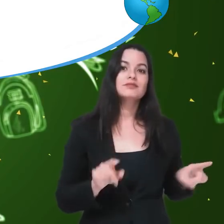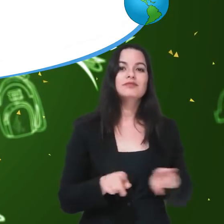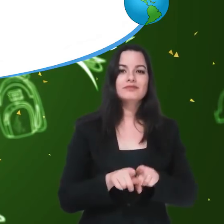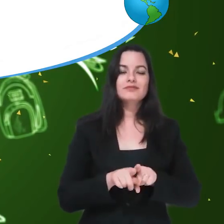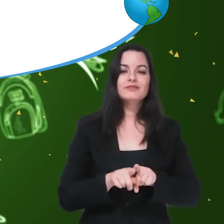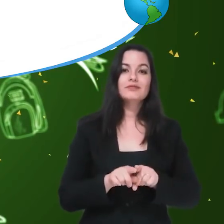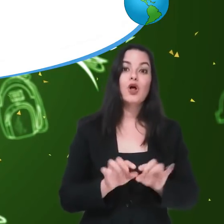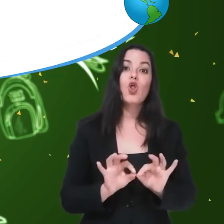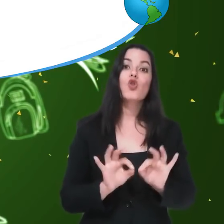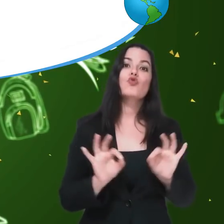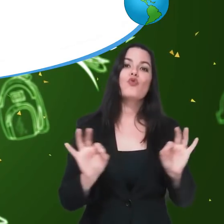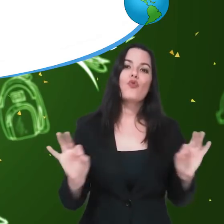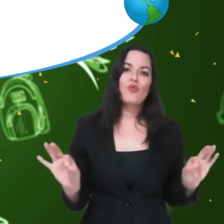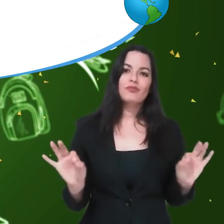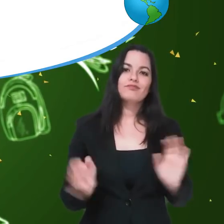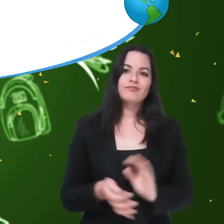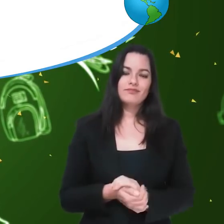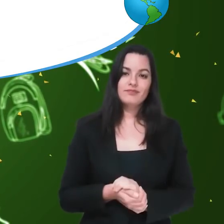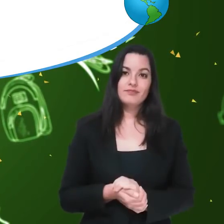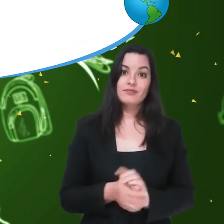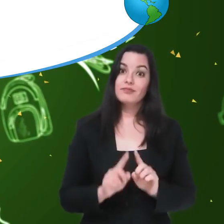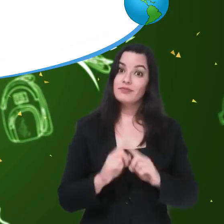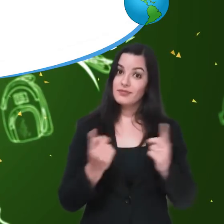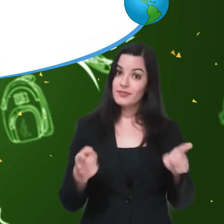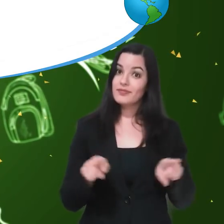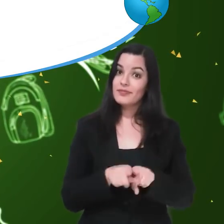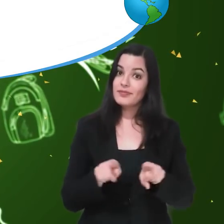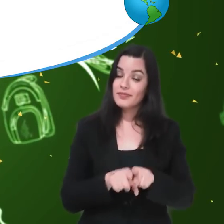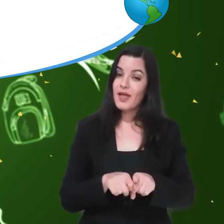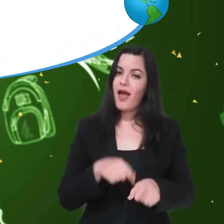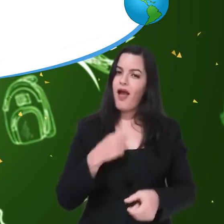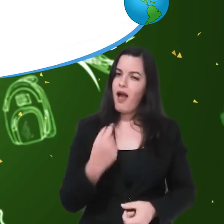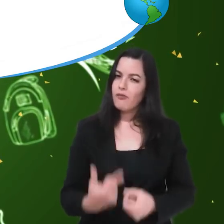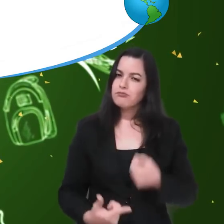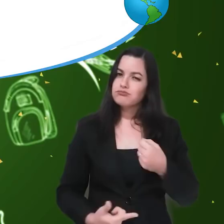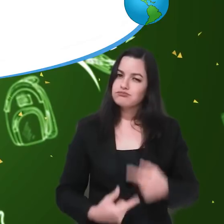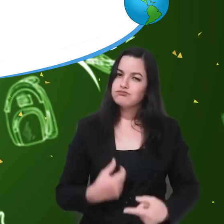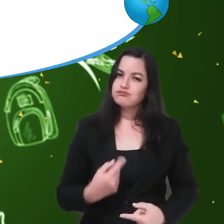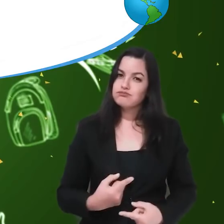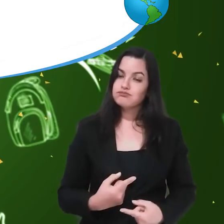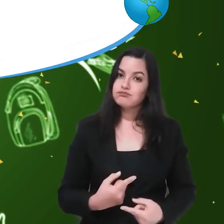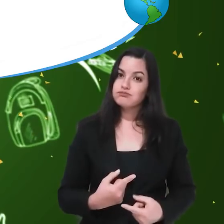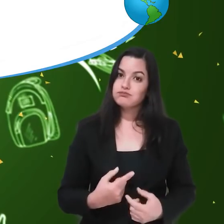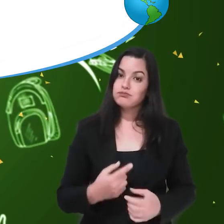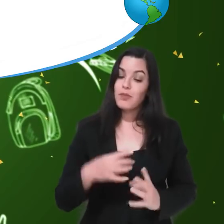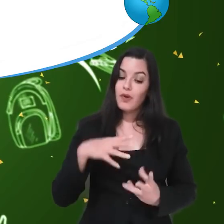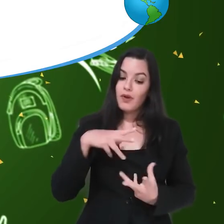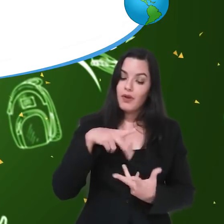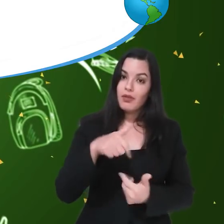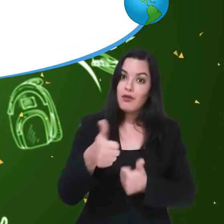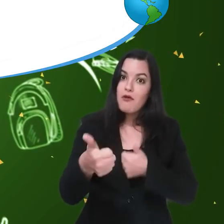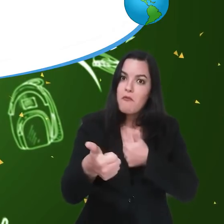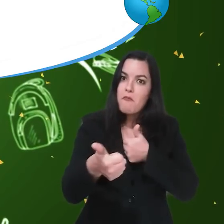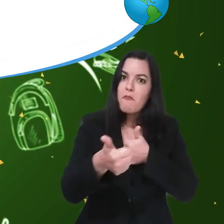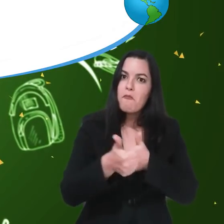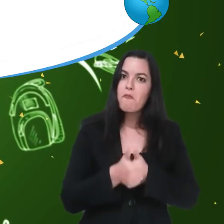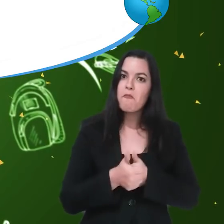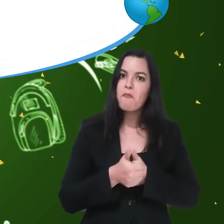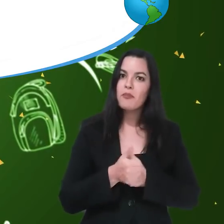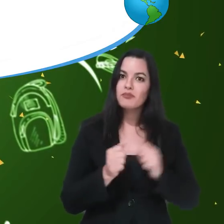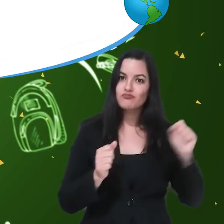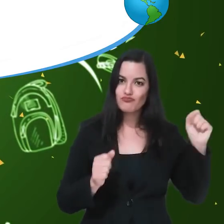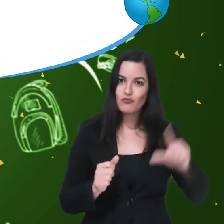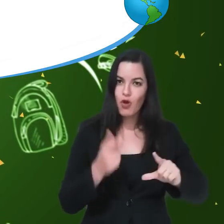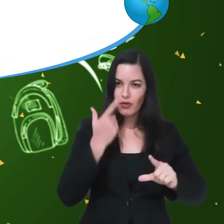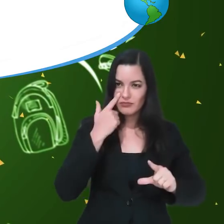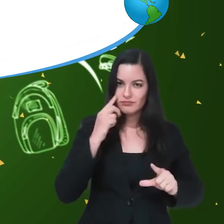do Sol. Só que nós temos também alguns momentos que a Terra passa bem pertinho do Sol.